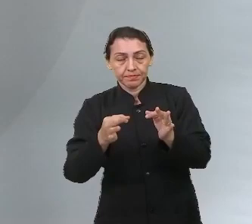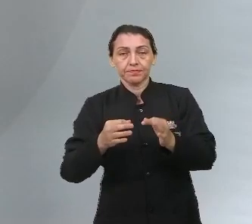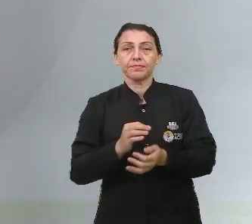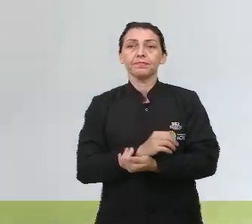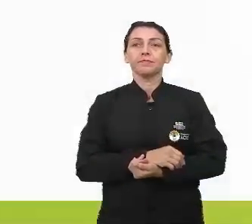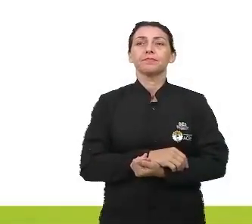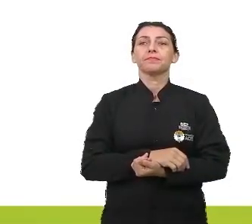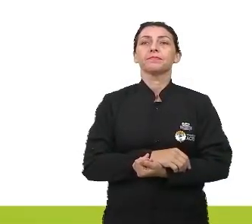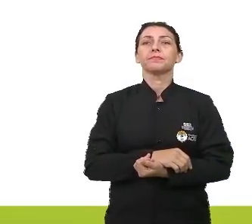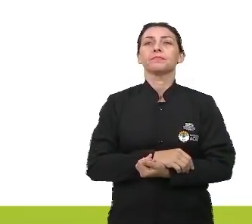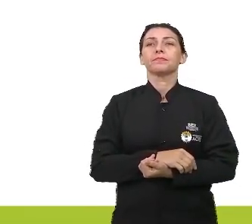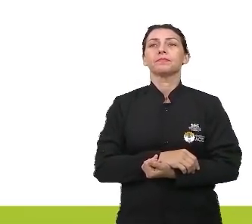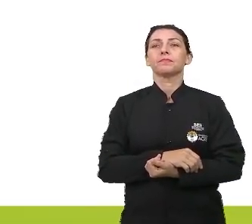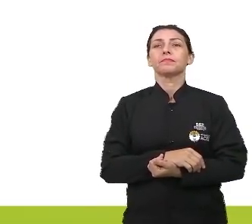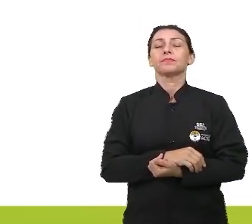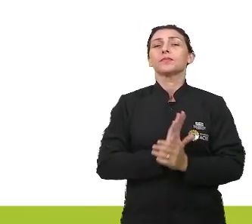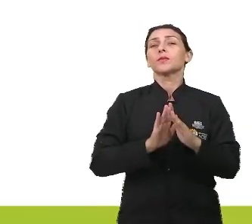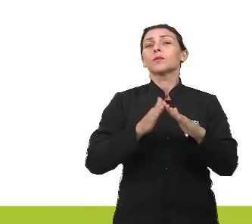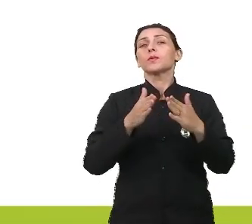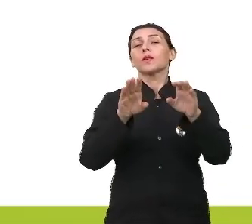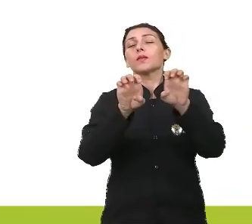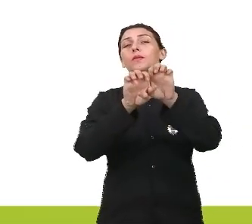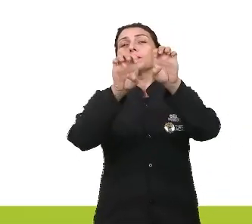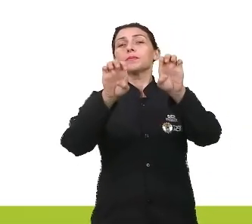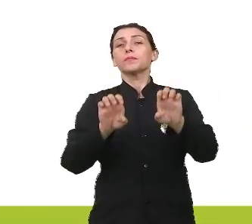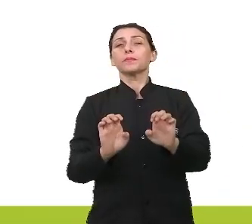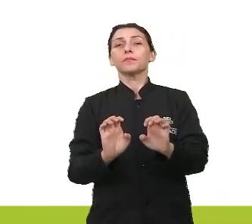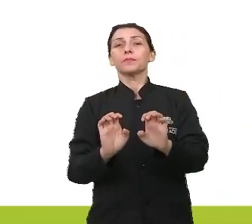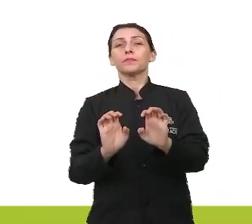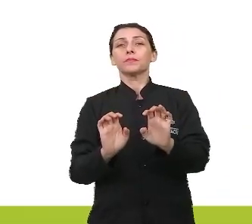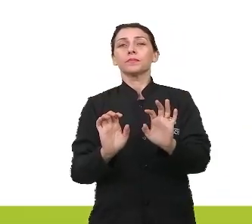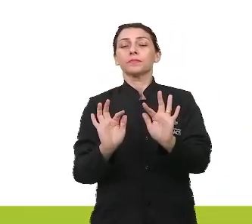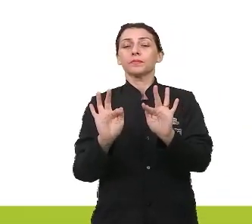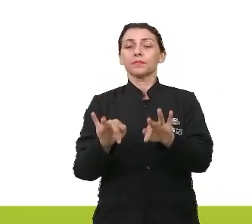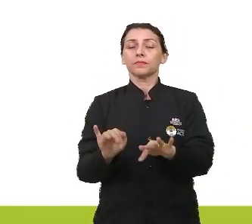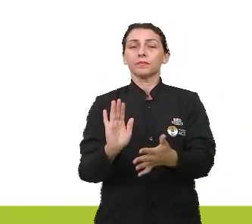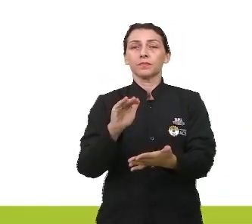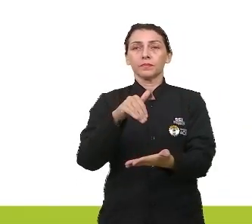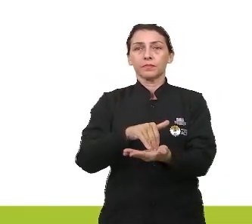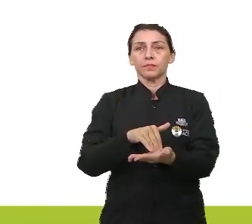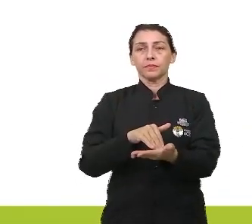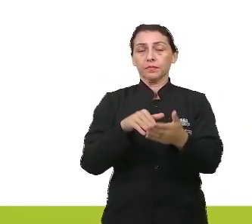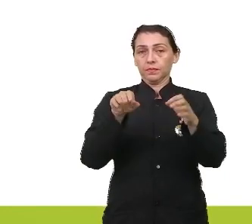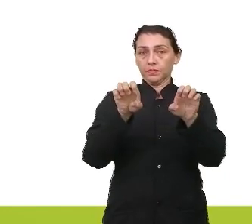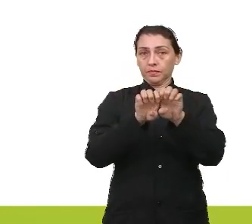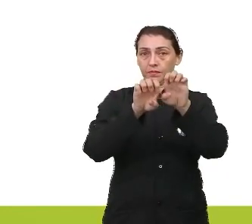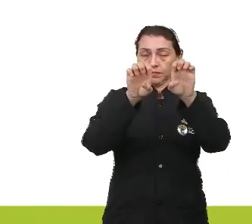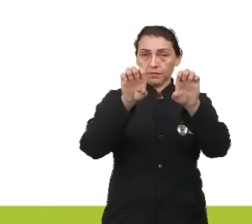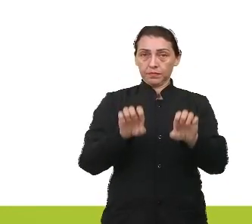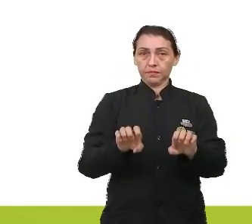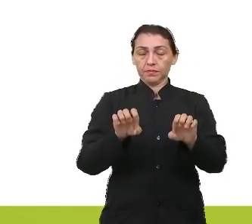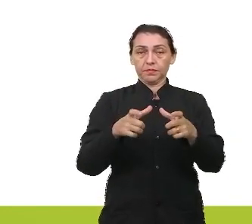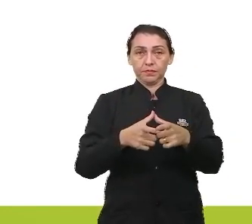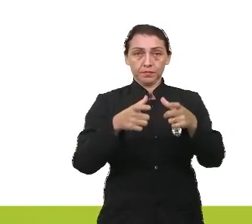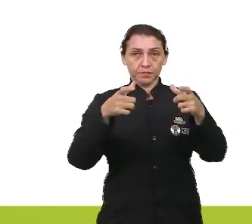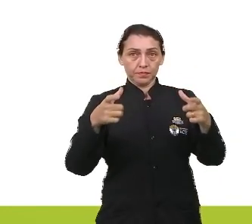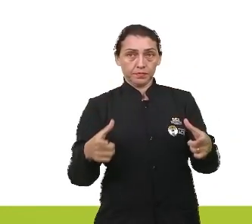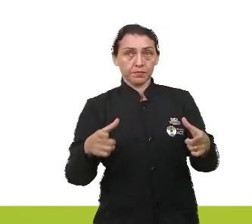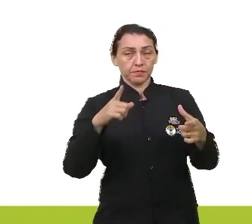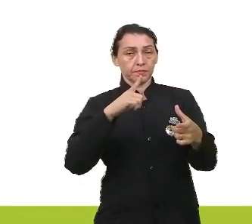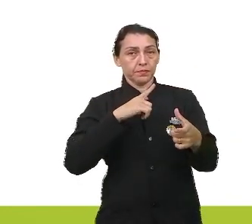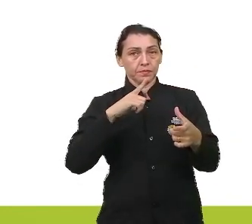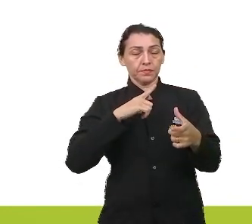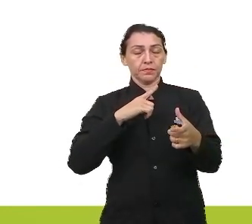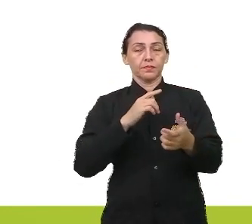lá. Qual a estrutura da conclusão? A estrutura da conclusão, a maioria delas